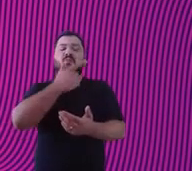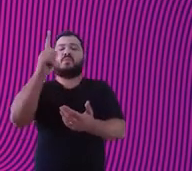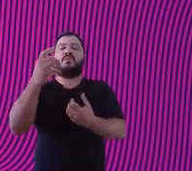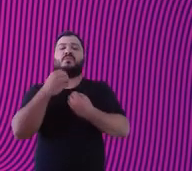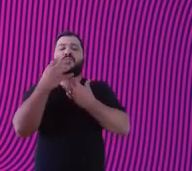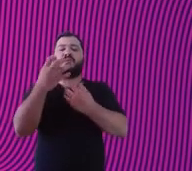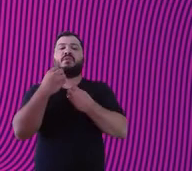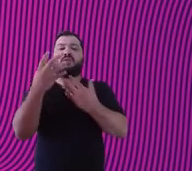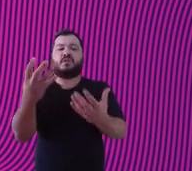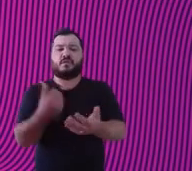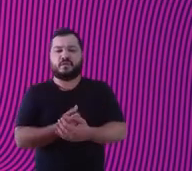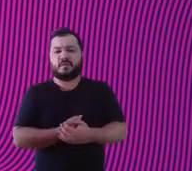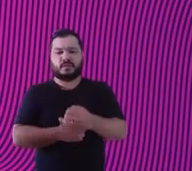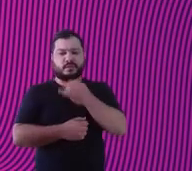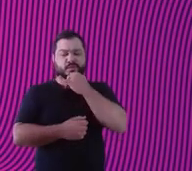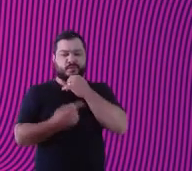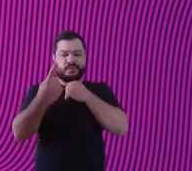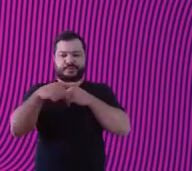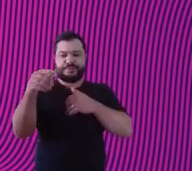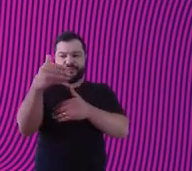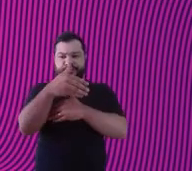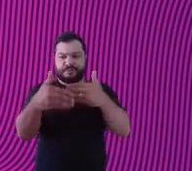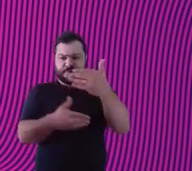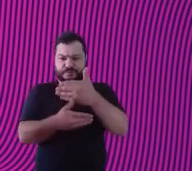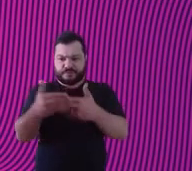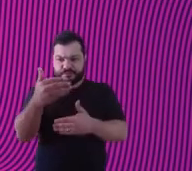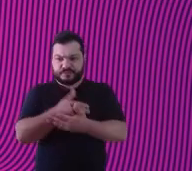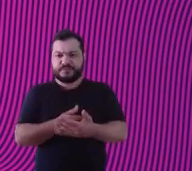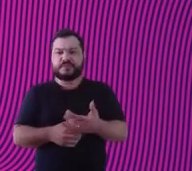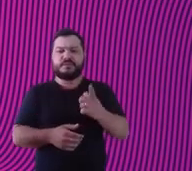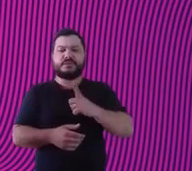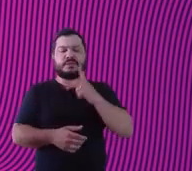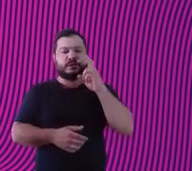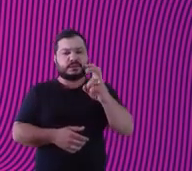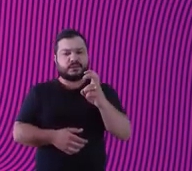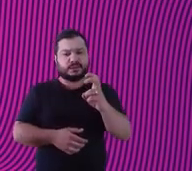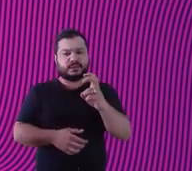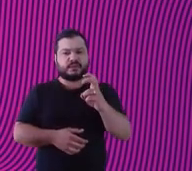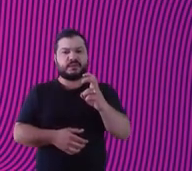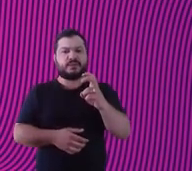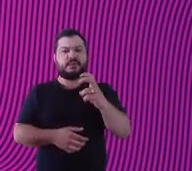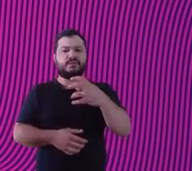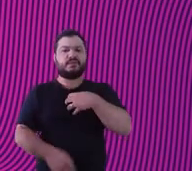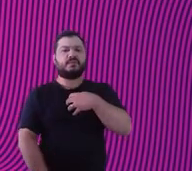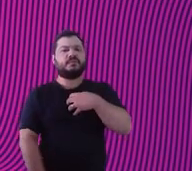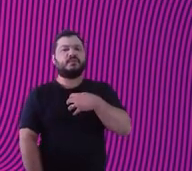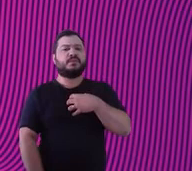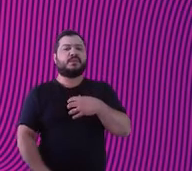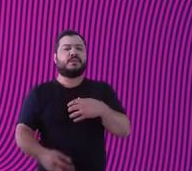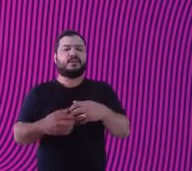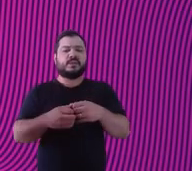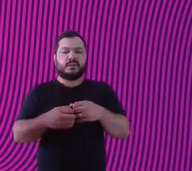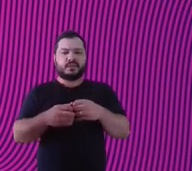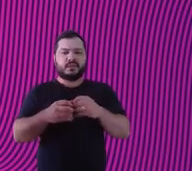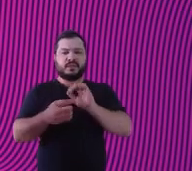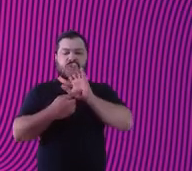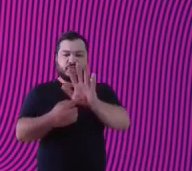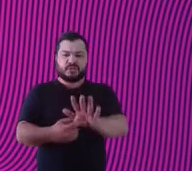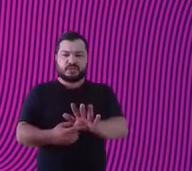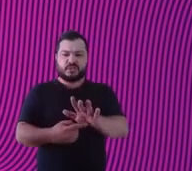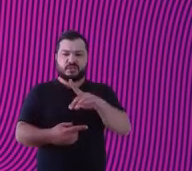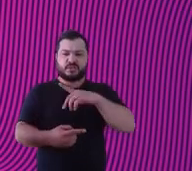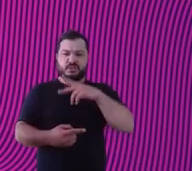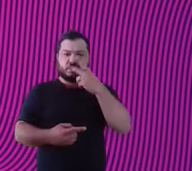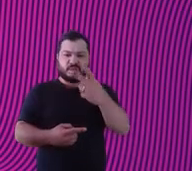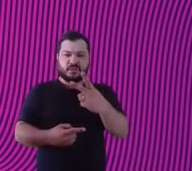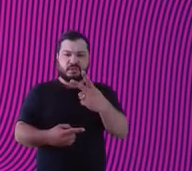não por exemplo último slide ali do anjo do Halo Edition 5 maneiras de fazer a indução sendo duas